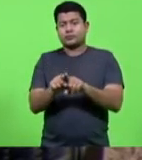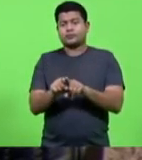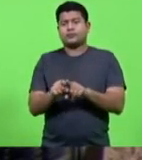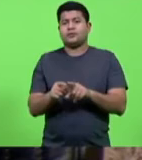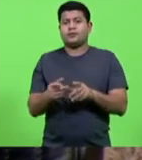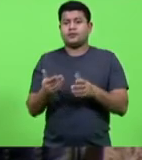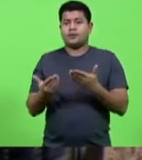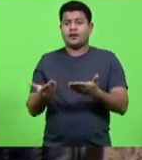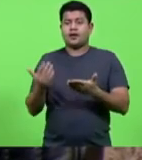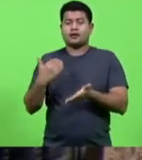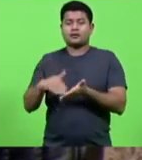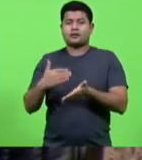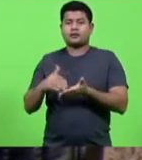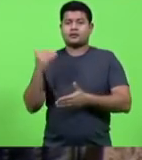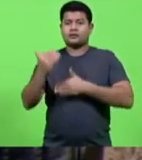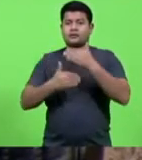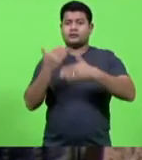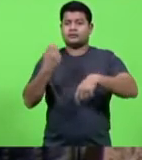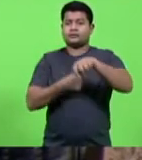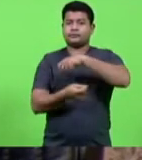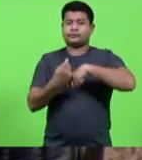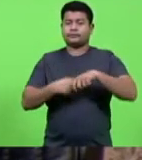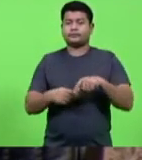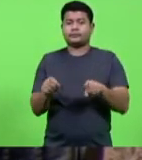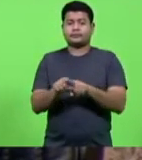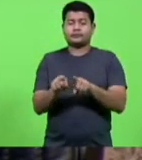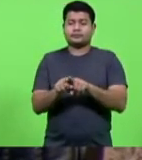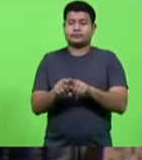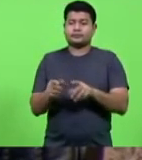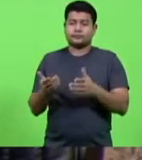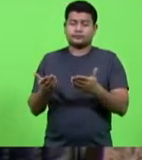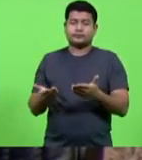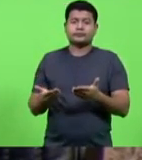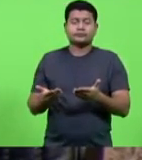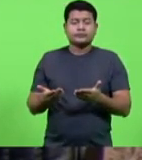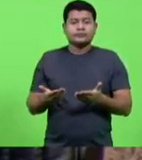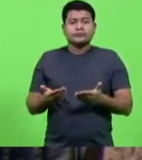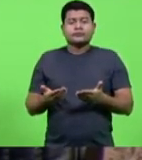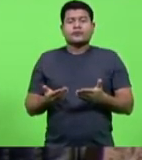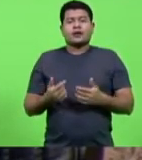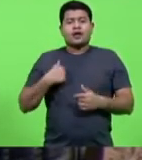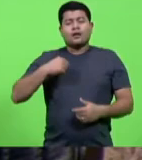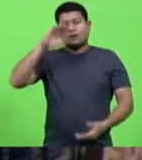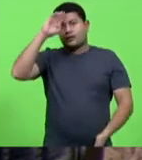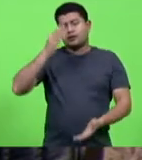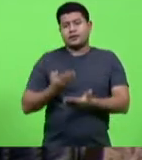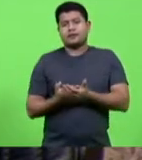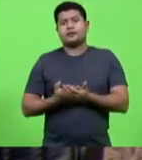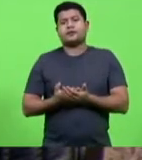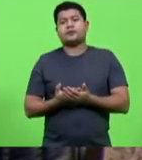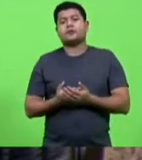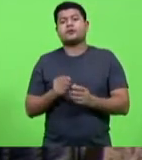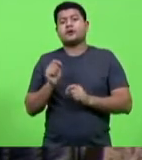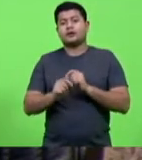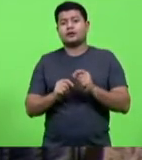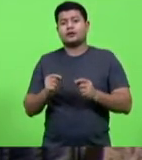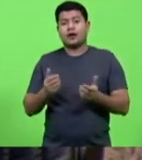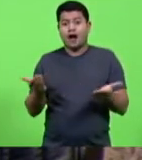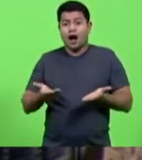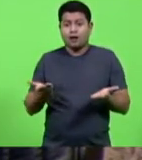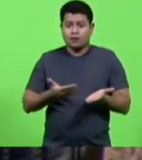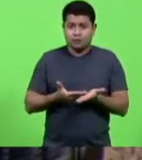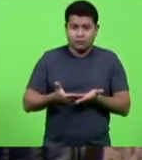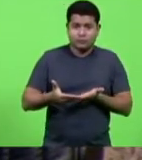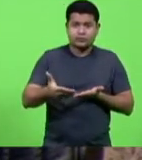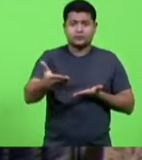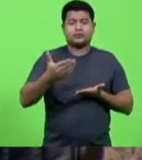Desenvolvimento Econômico, Secretaria da Fazenda, e eu creio que, a partir daqui, a questão é agilizar